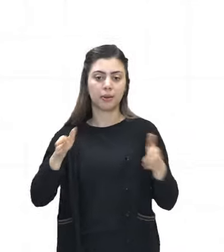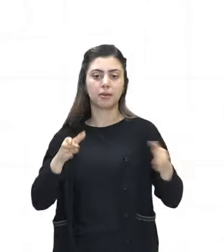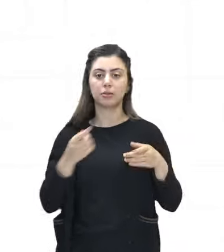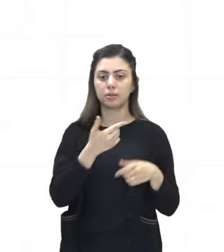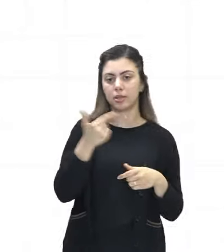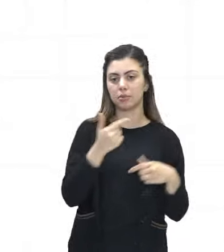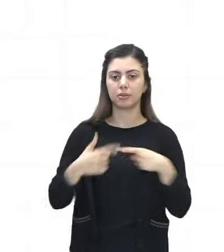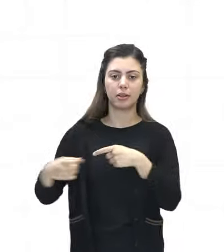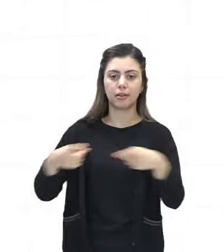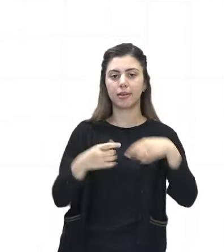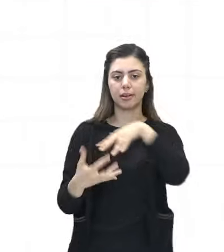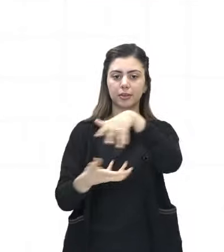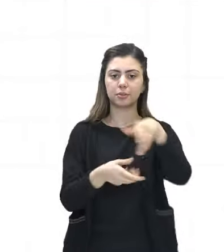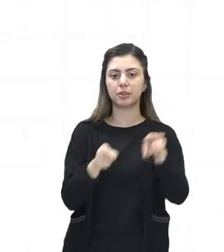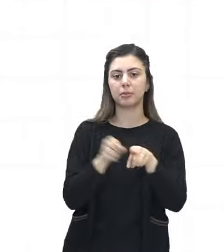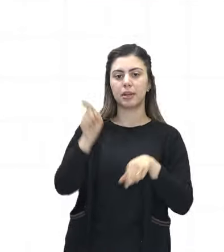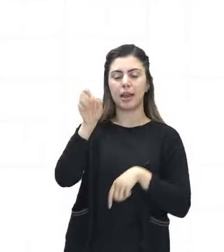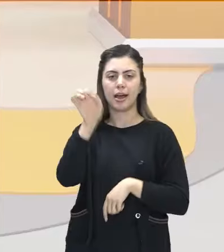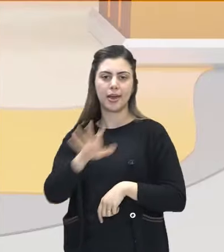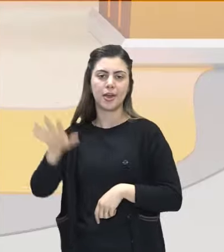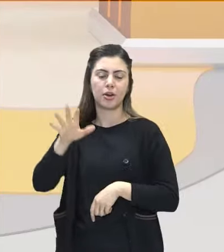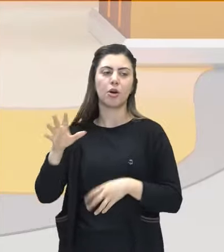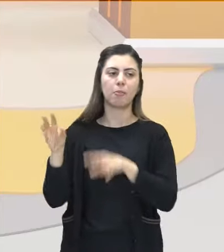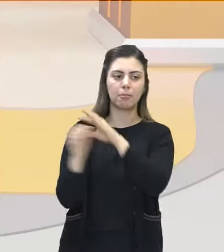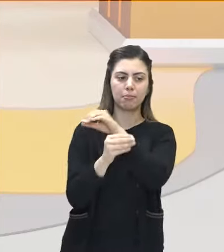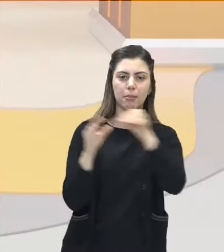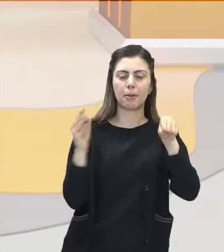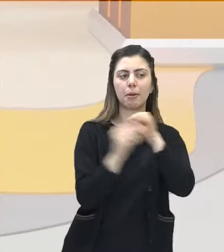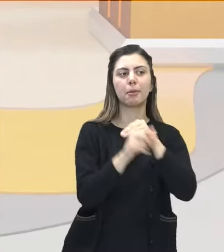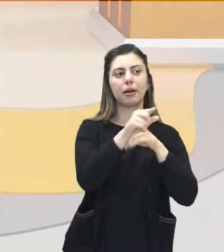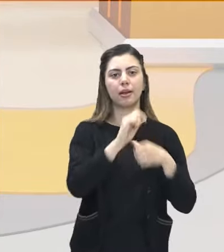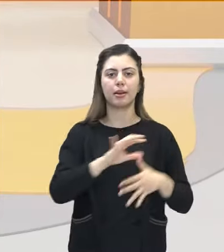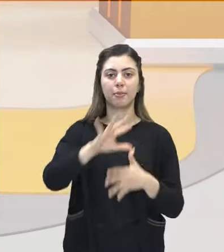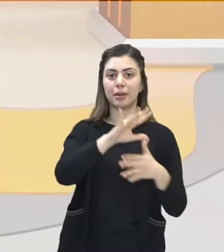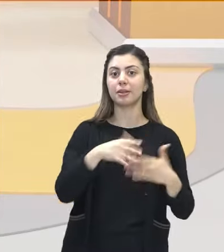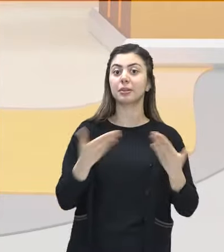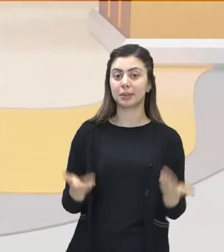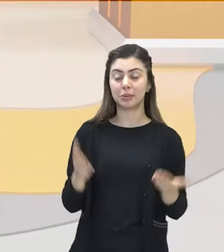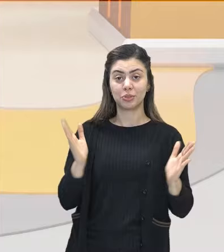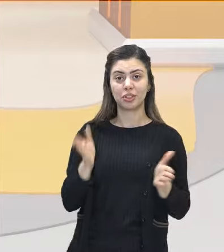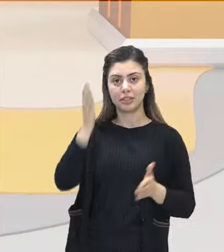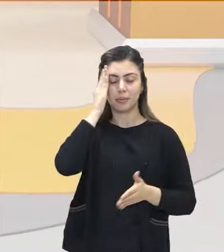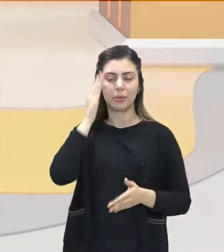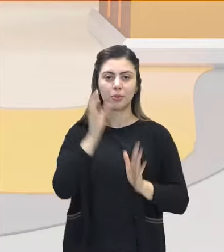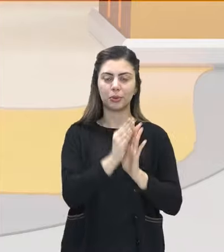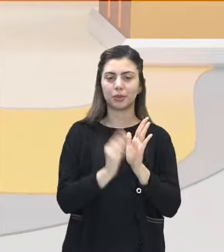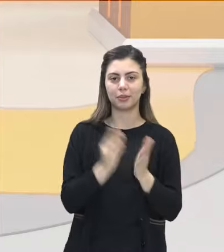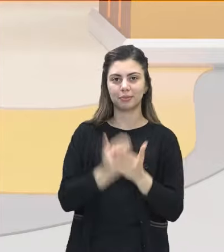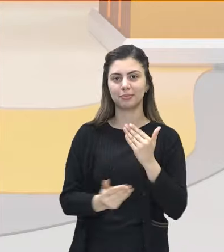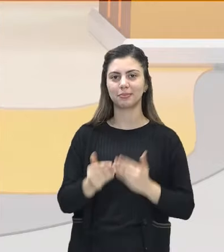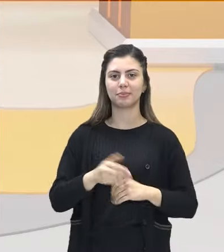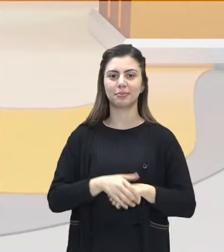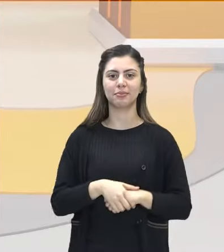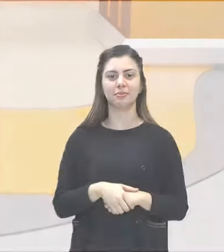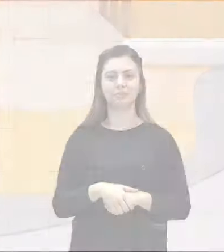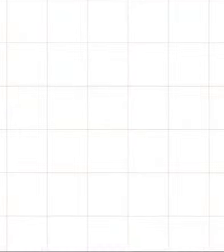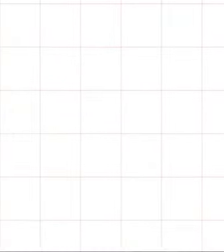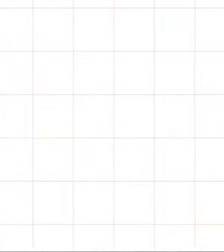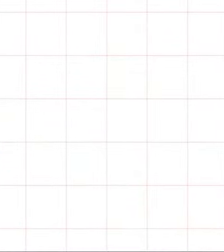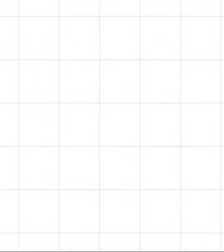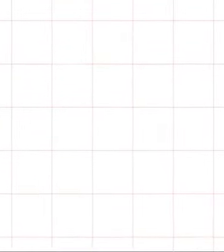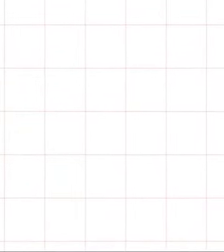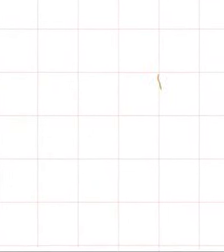europeus para a América feita a apresentação do objeto de conhecimento vamos dar início à nossa aula